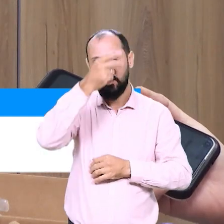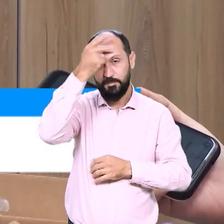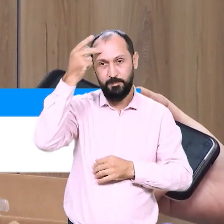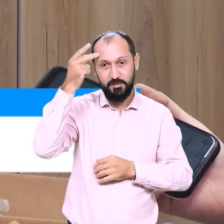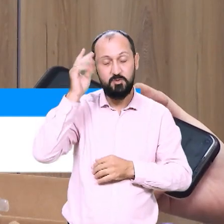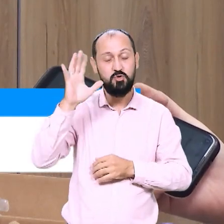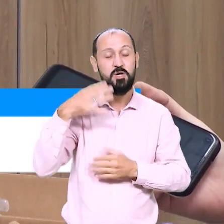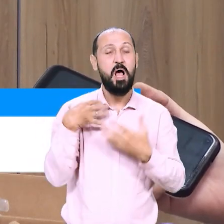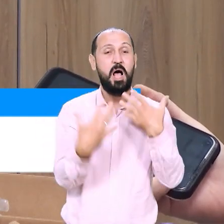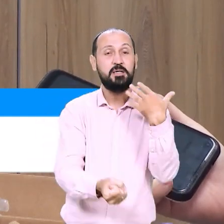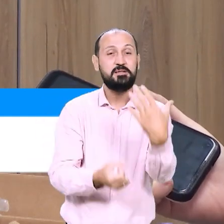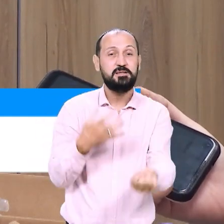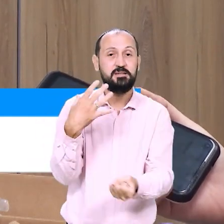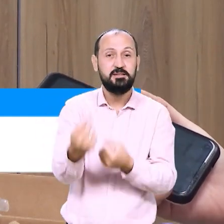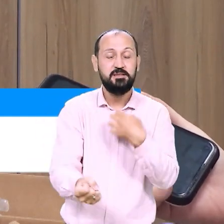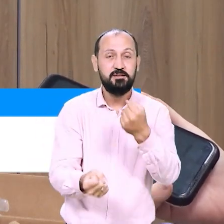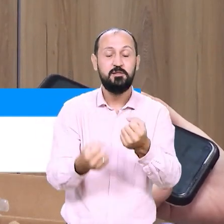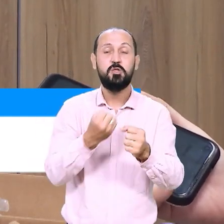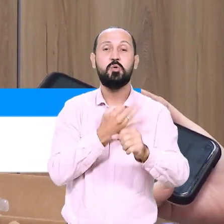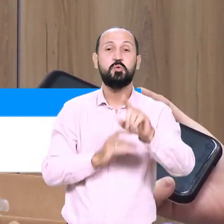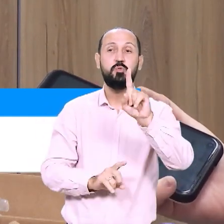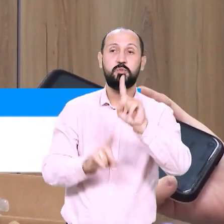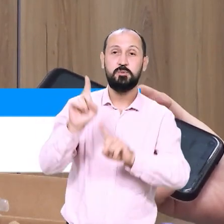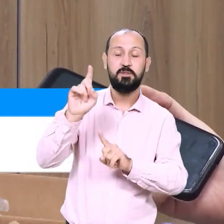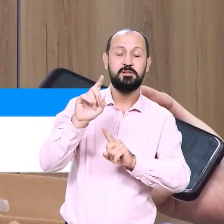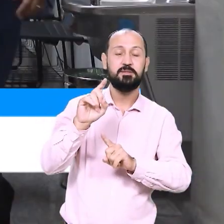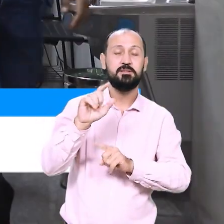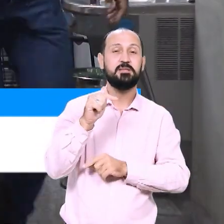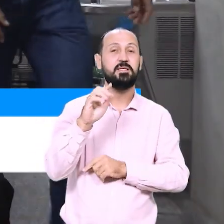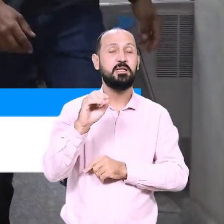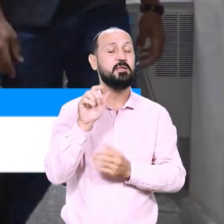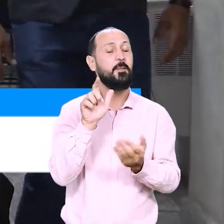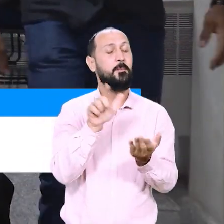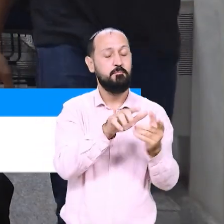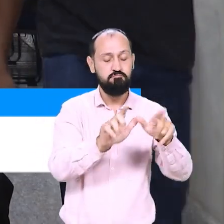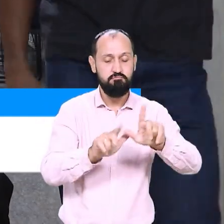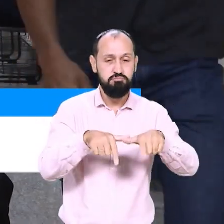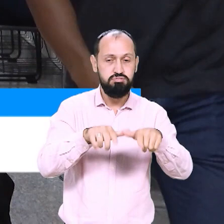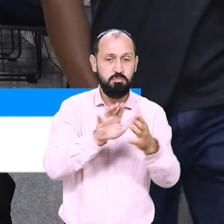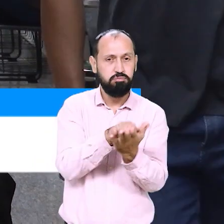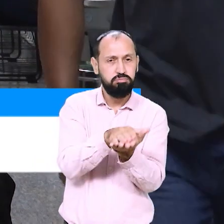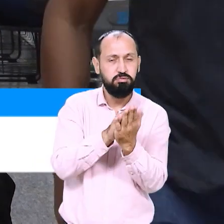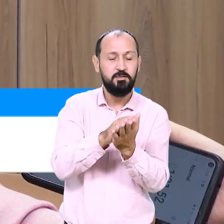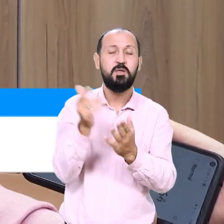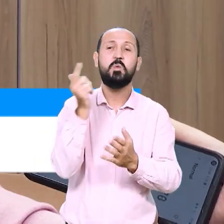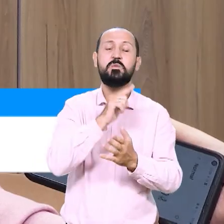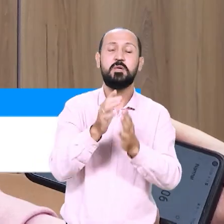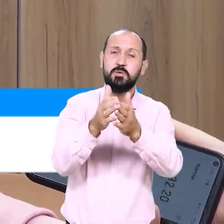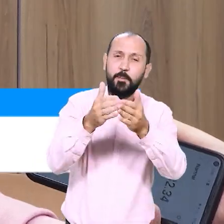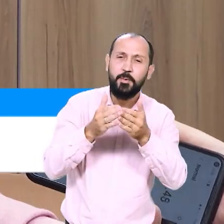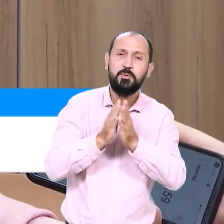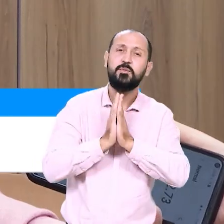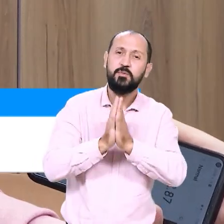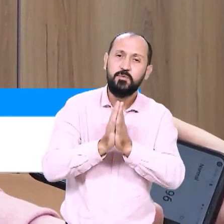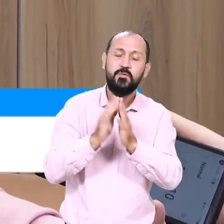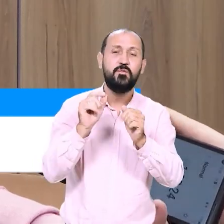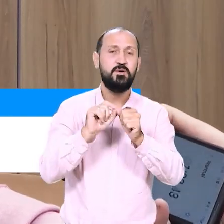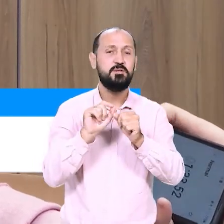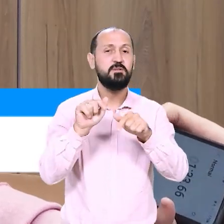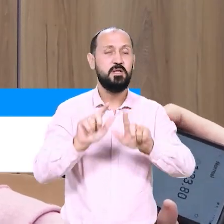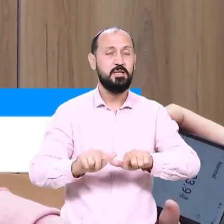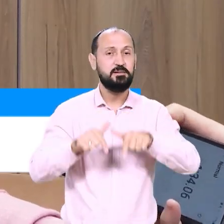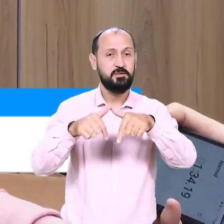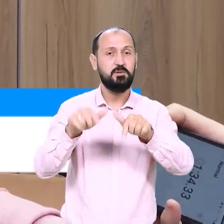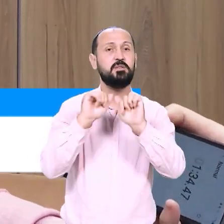feliz, sabendo que mais de 200 pessoas já fizeram adesão e já ultrapassou as 70 bolsas de sangue. Quem puder fazer essa doação, a